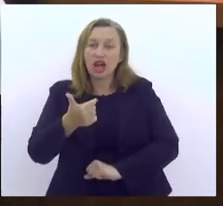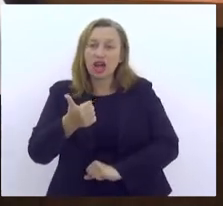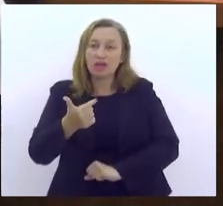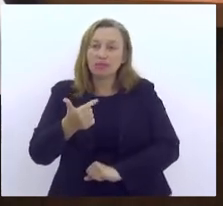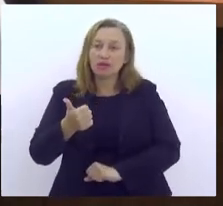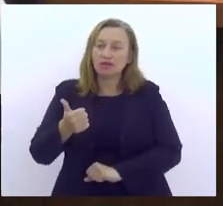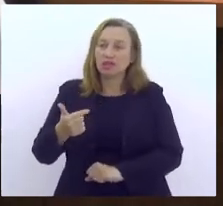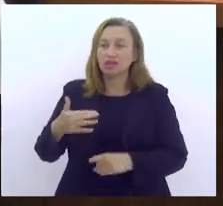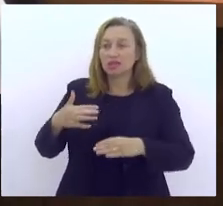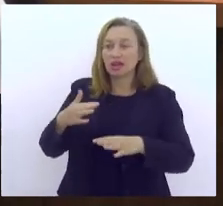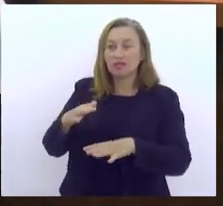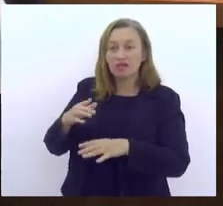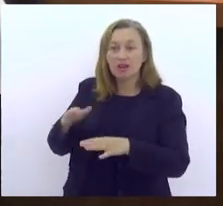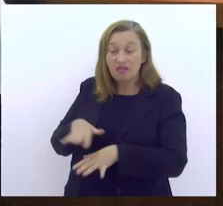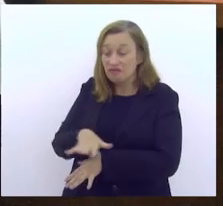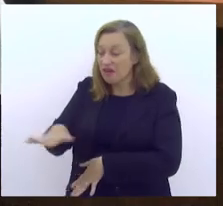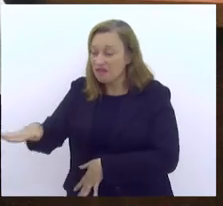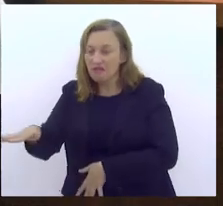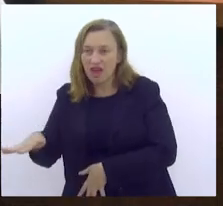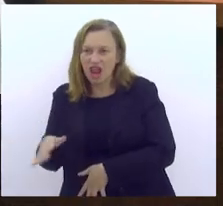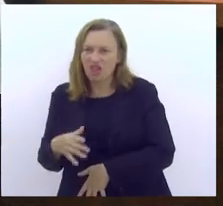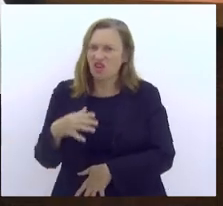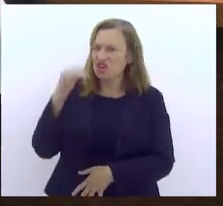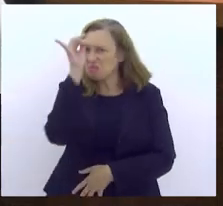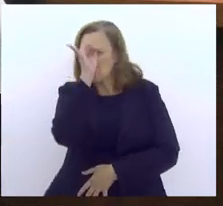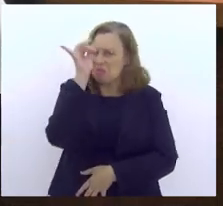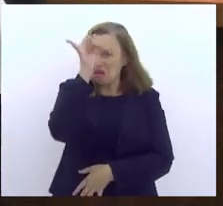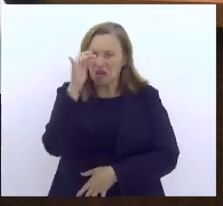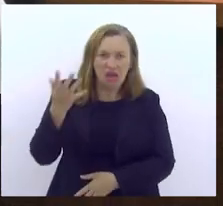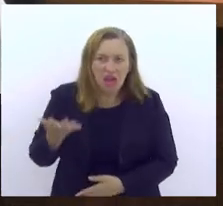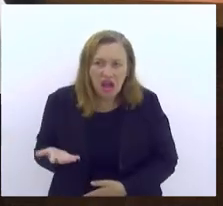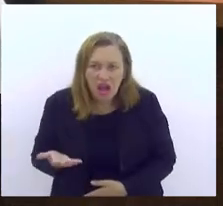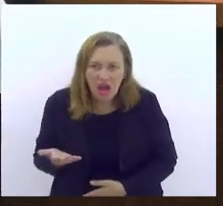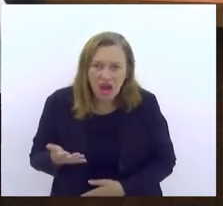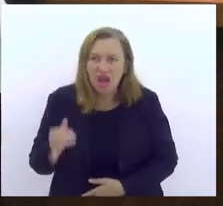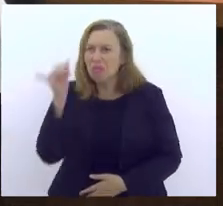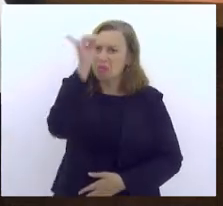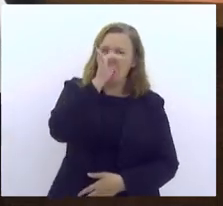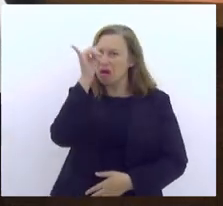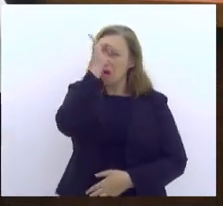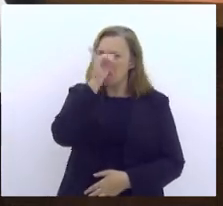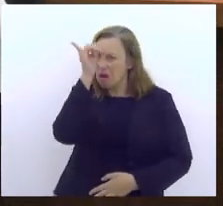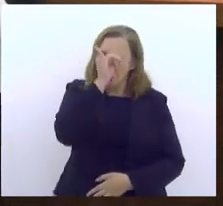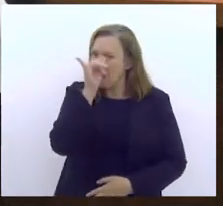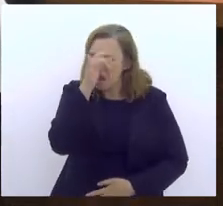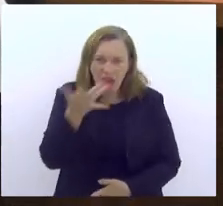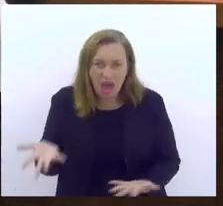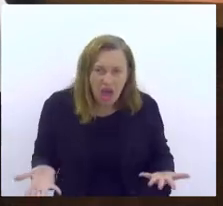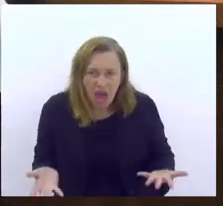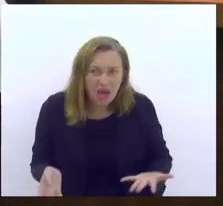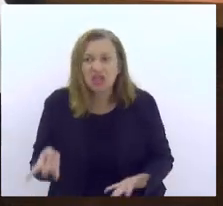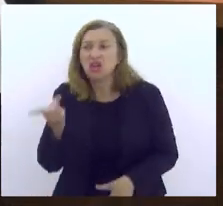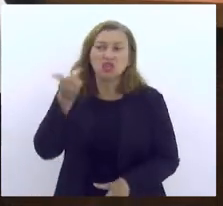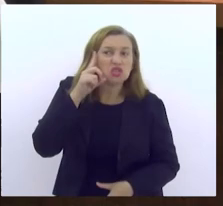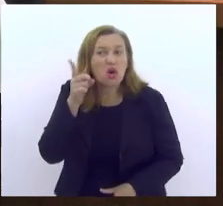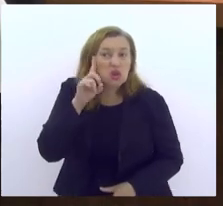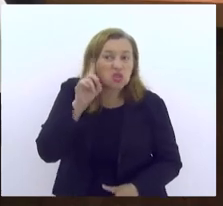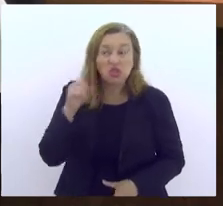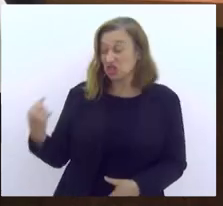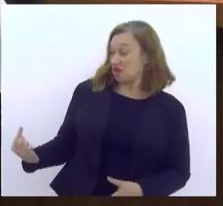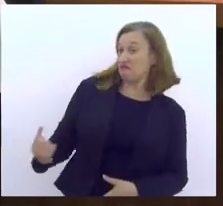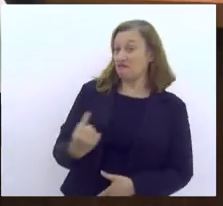Janeiro. Então, não venha com bobagens, com falácias. Todos os dias a gente vem